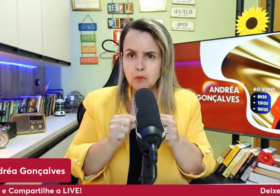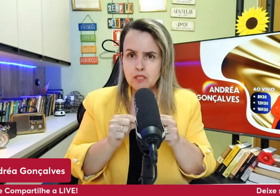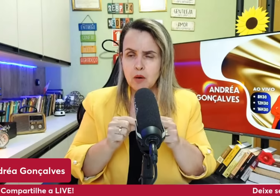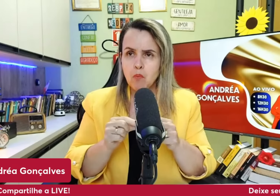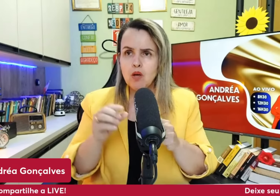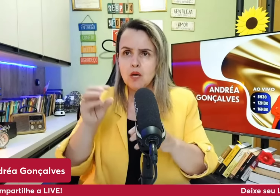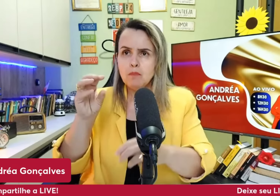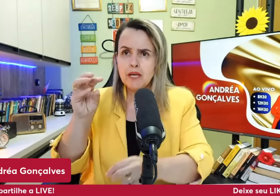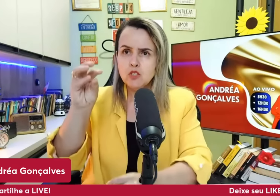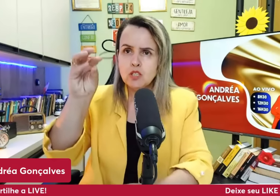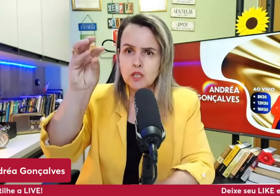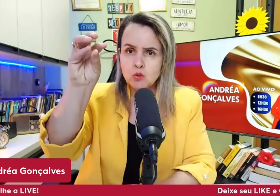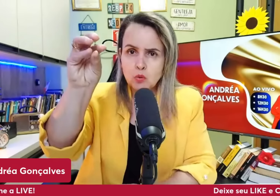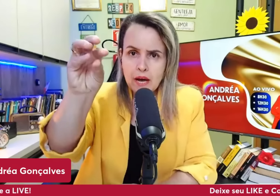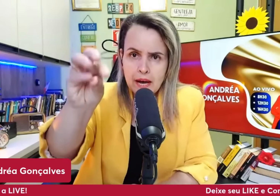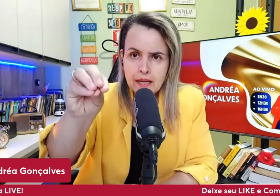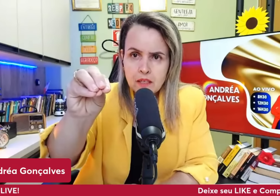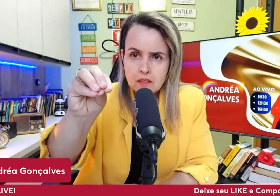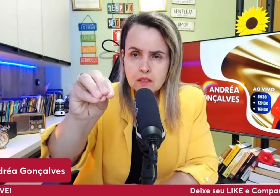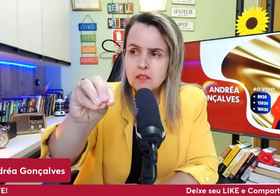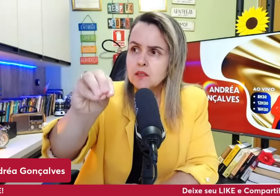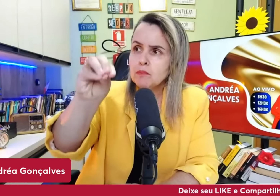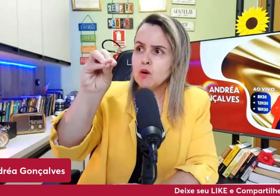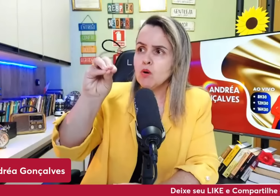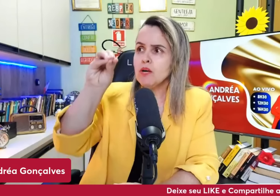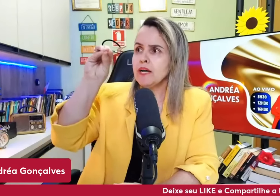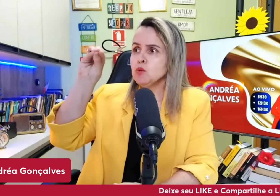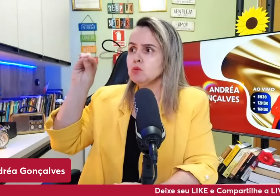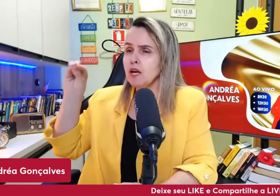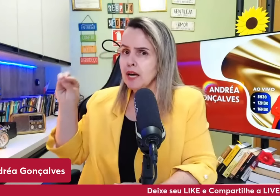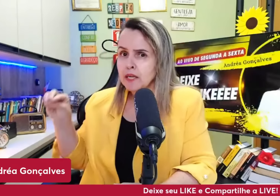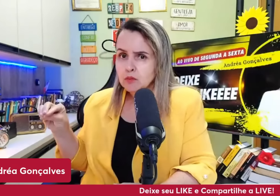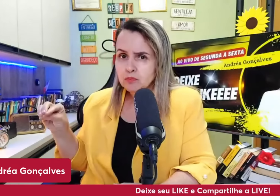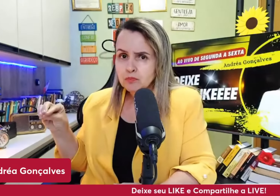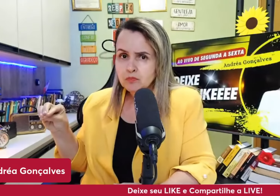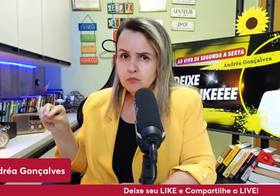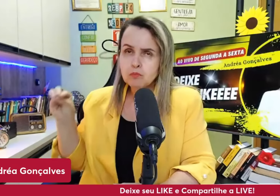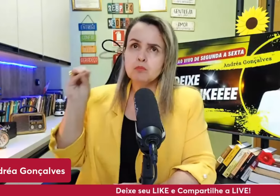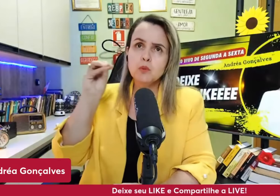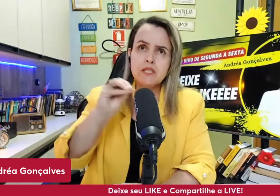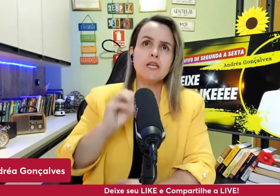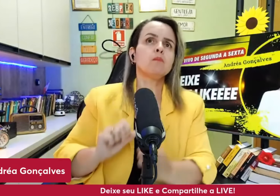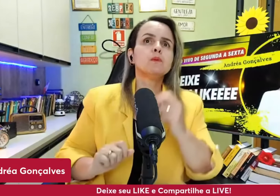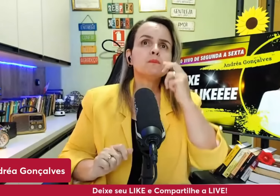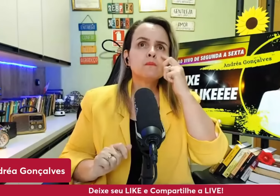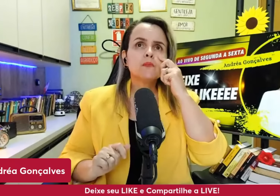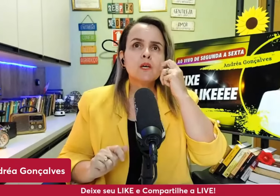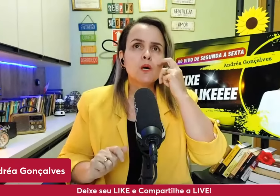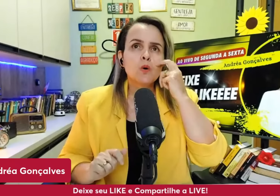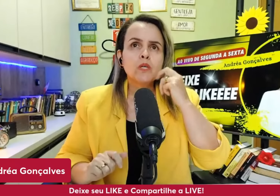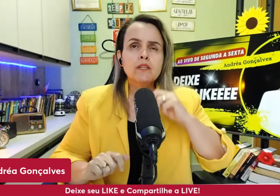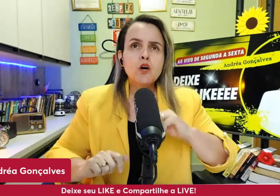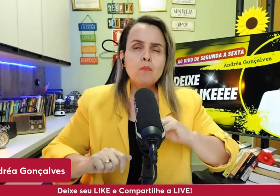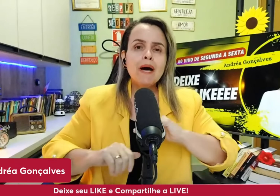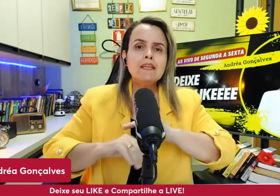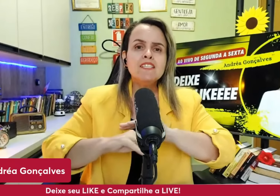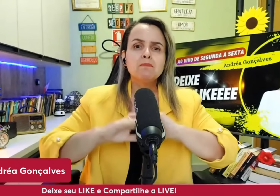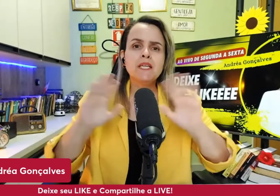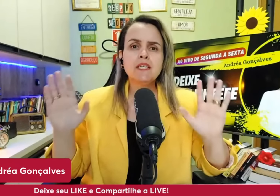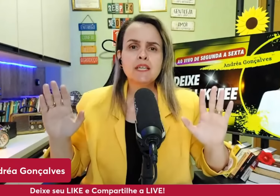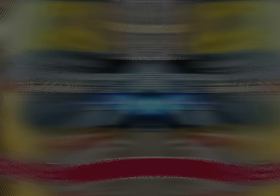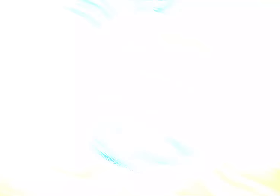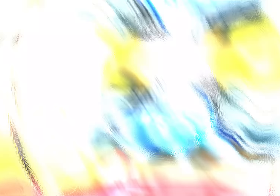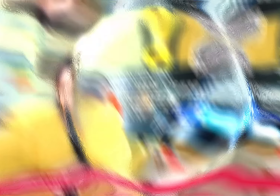receita por exemplo pega dinheiro de uma área para colocar em outra área por exemplo o que deu